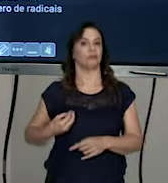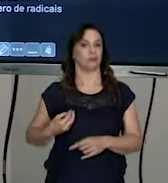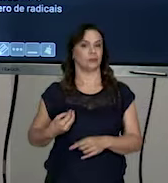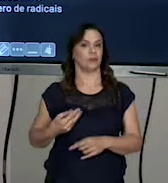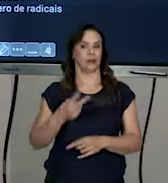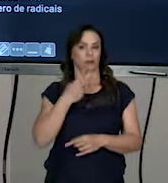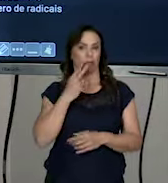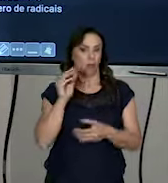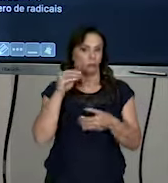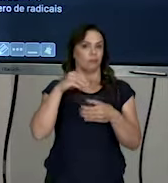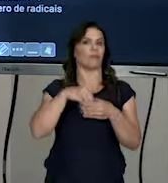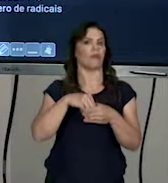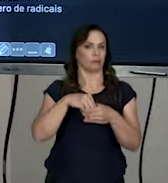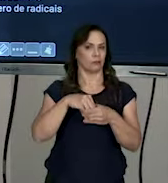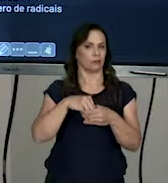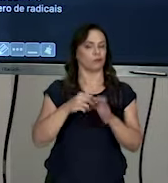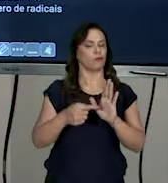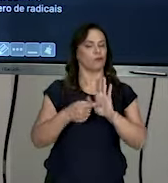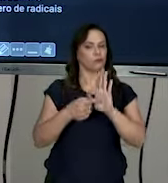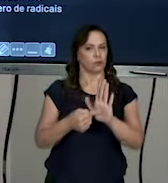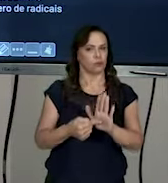da estrutura química dela, nós vamos